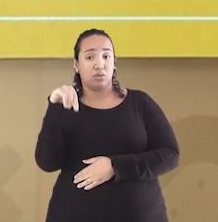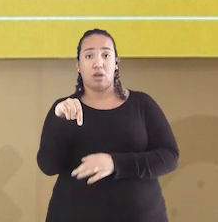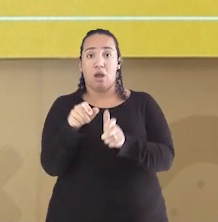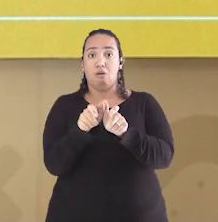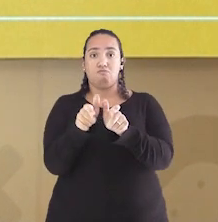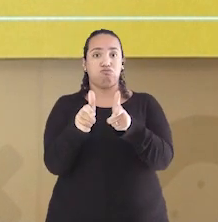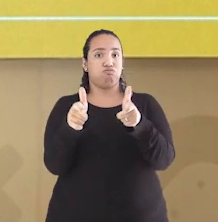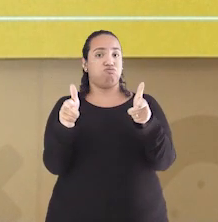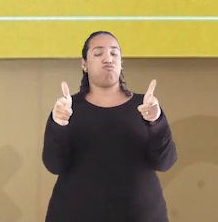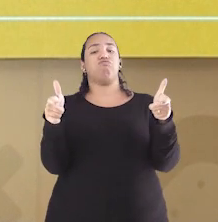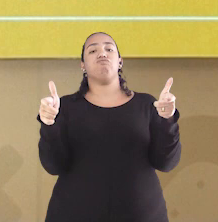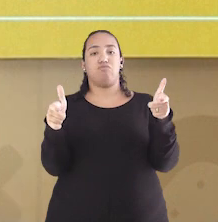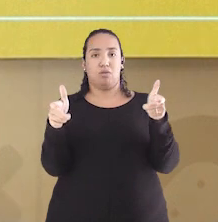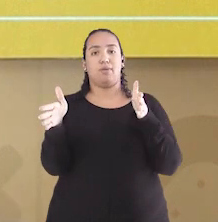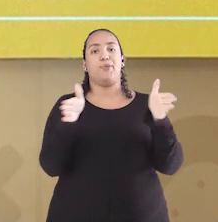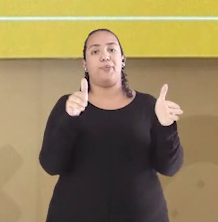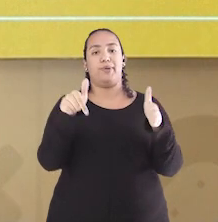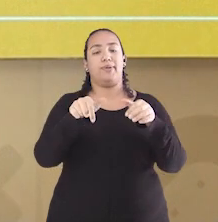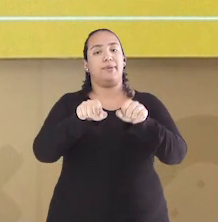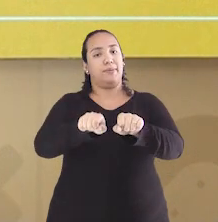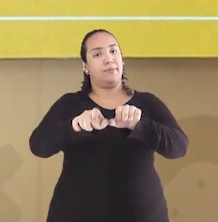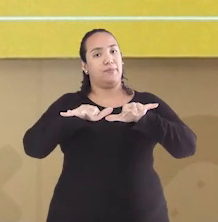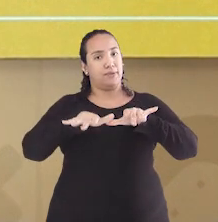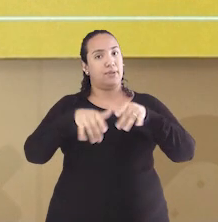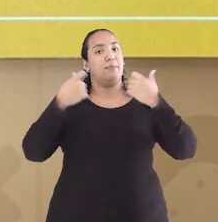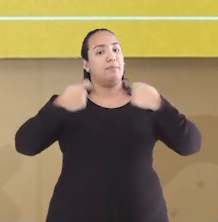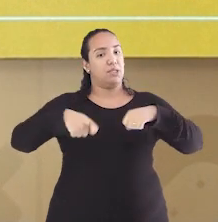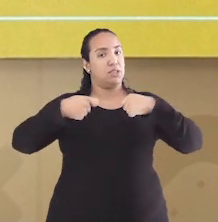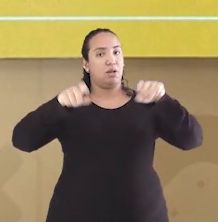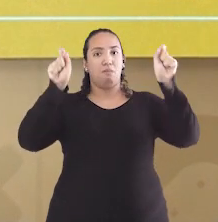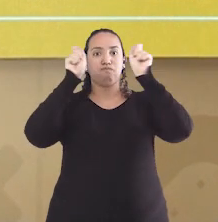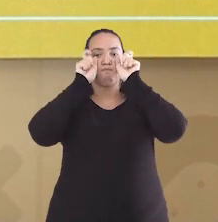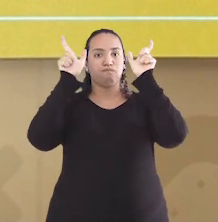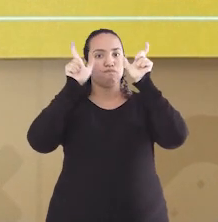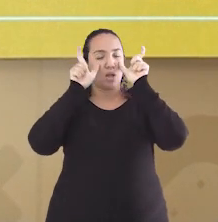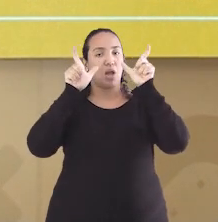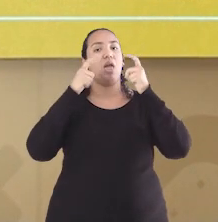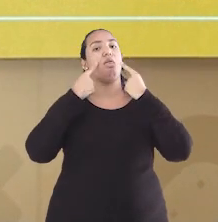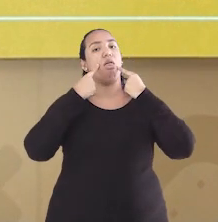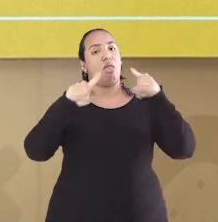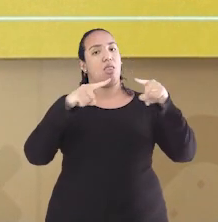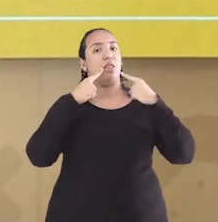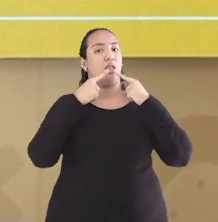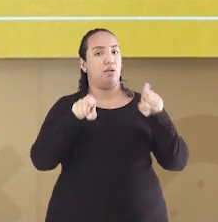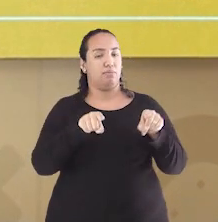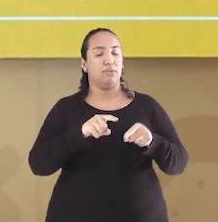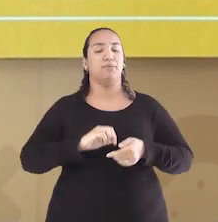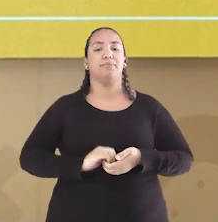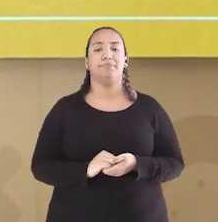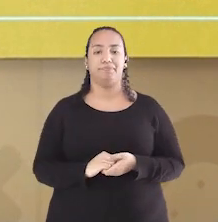de forma expressiva durante a pandemia. Fique alerta. Denuncie.